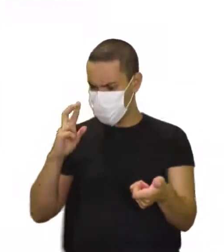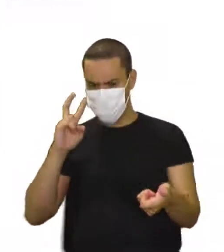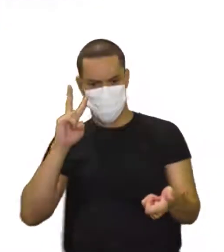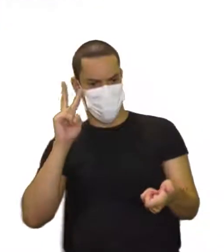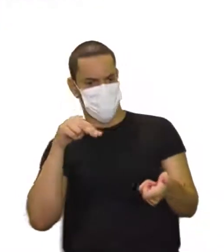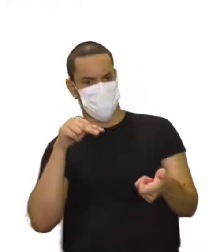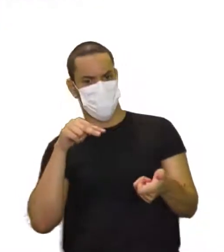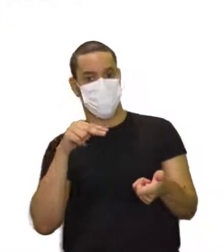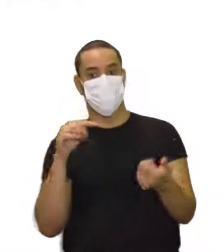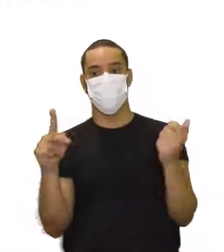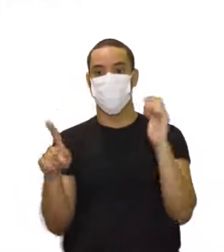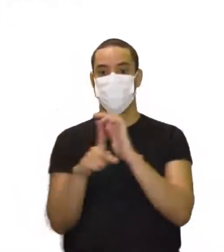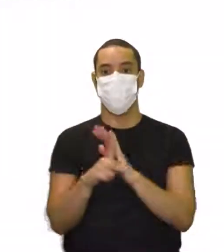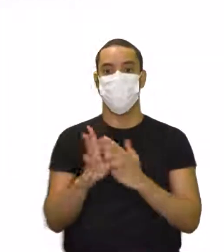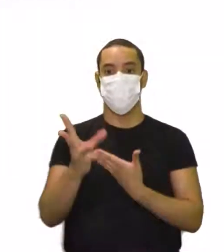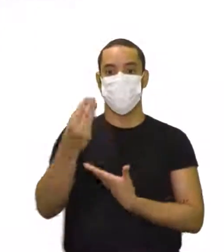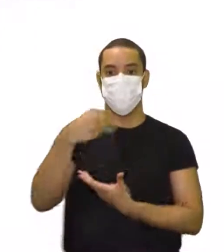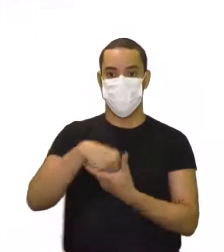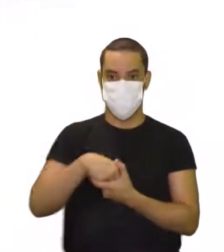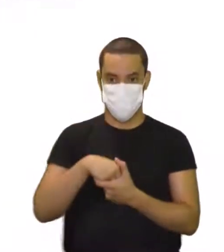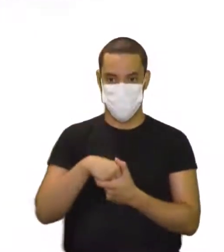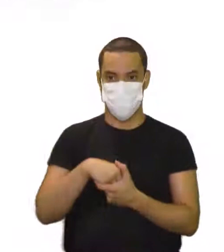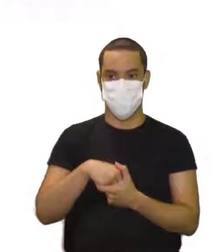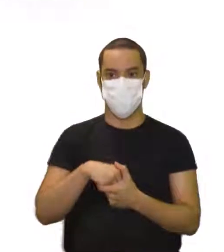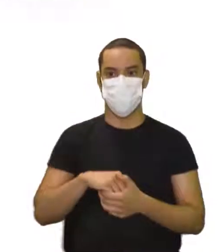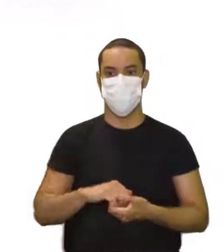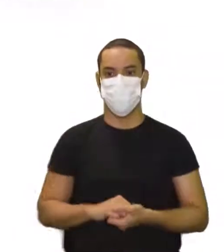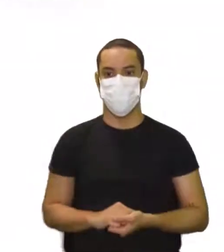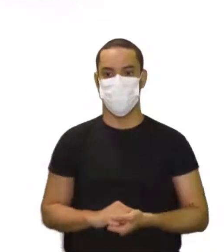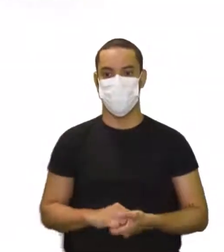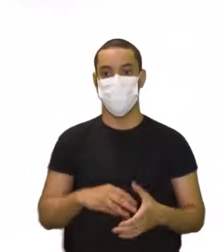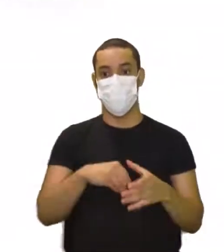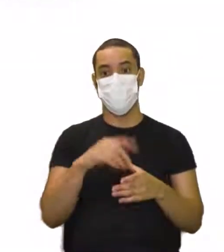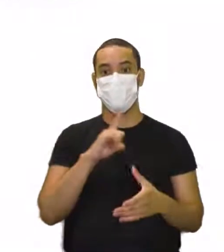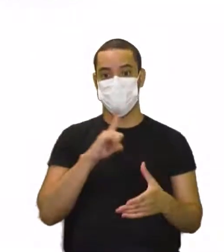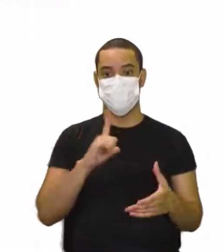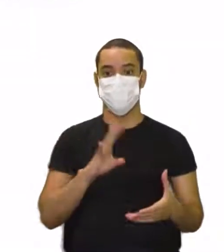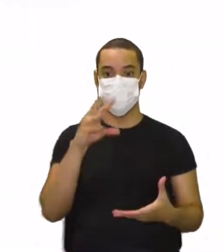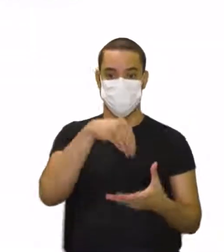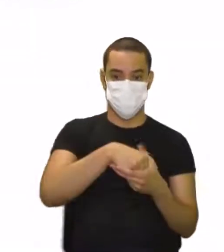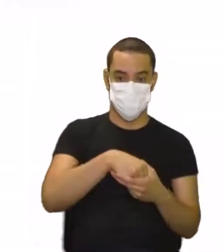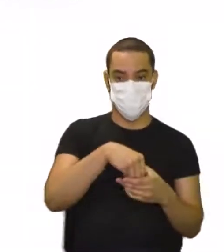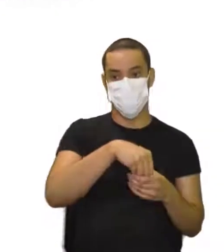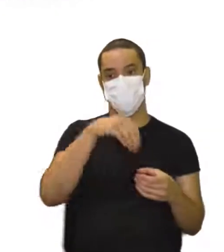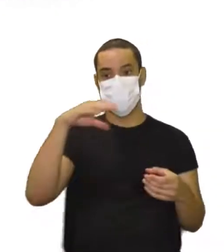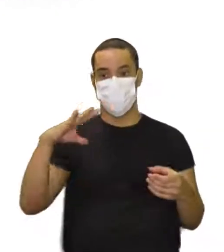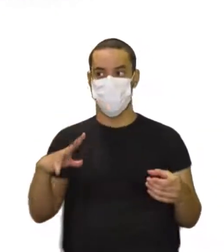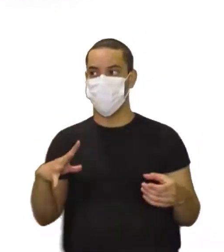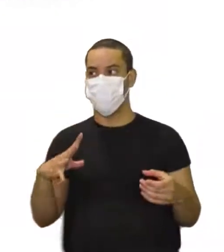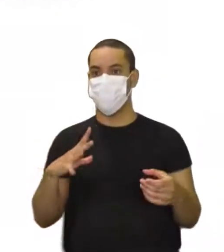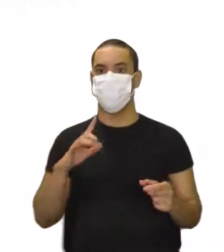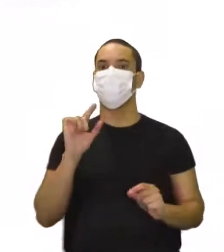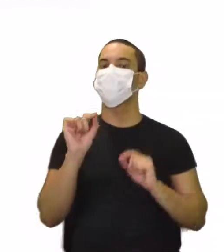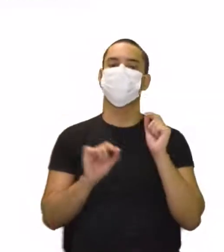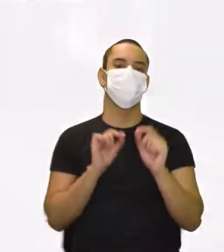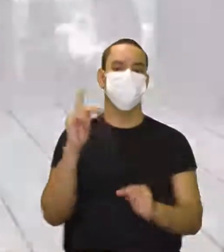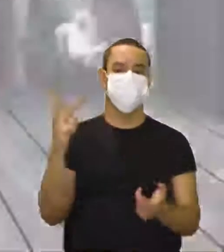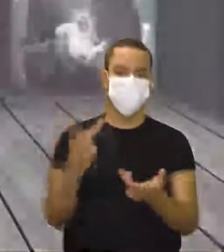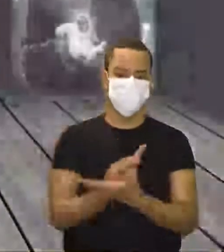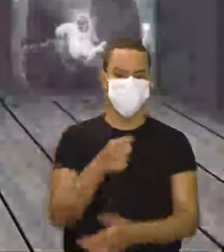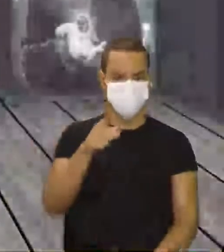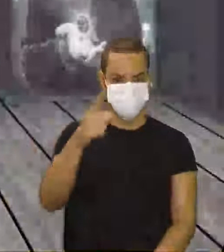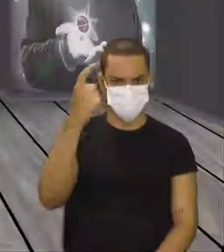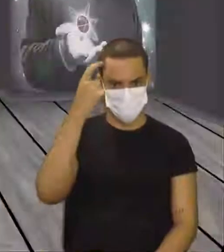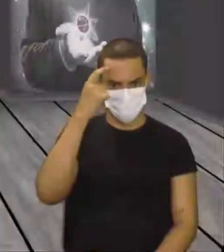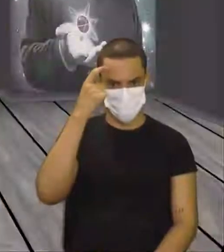este referencial fora, que está referente, né, fora do veículo. Então, o que acontece? Só de você pensar, pessoal,